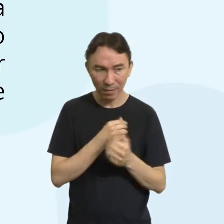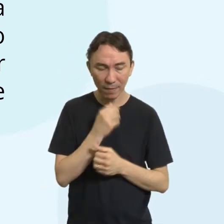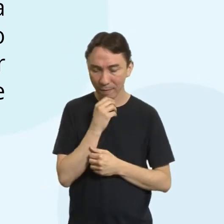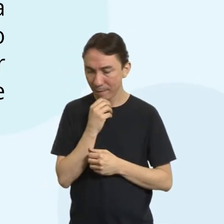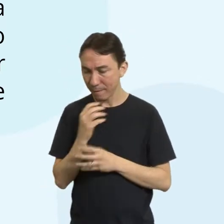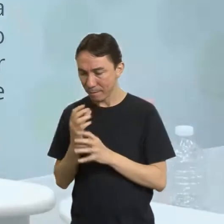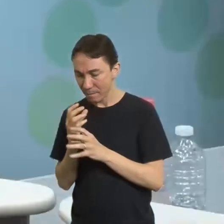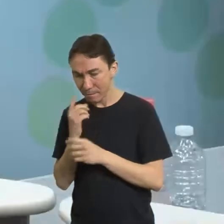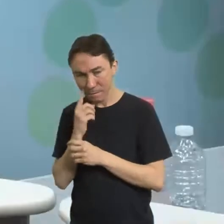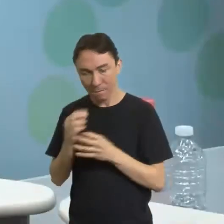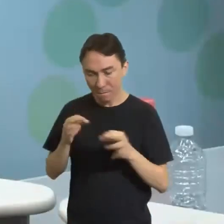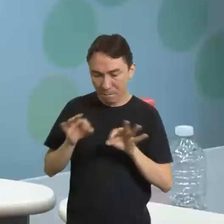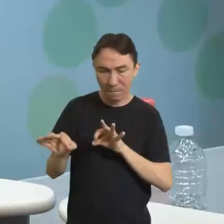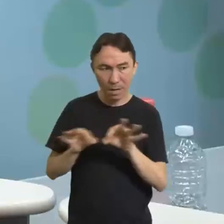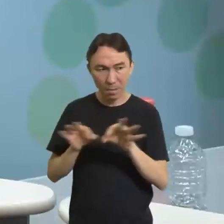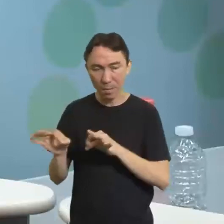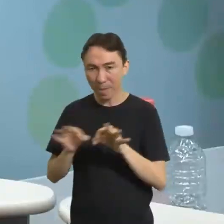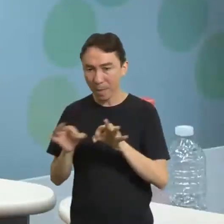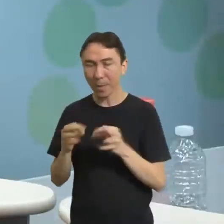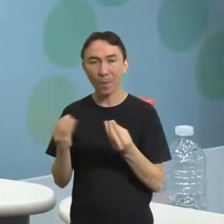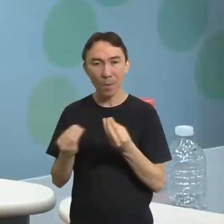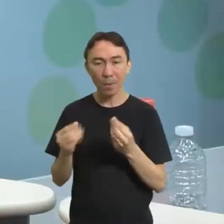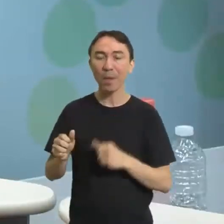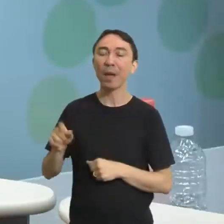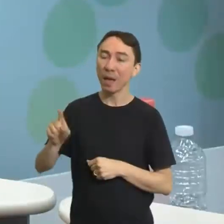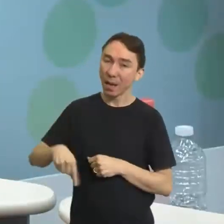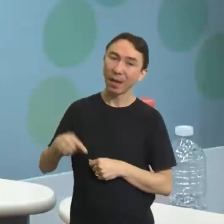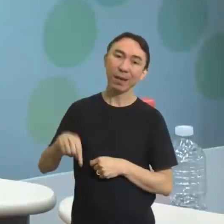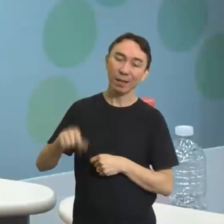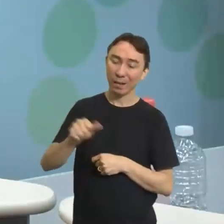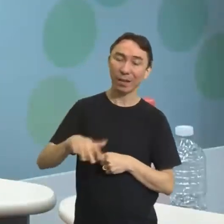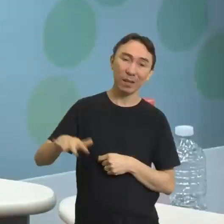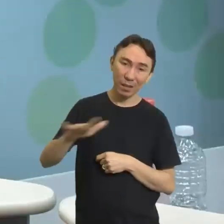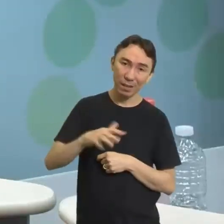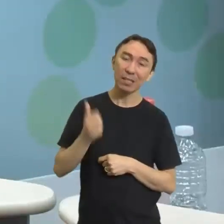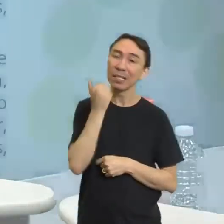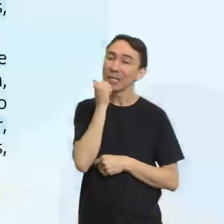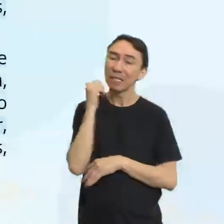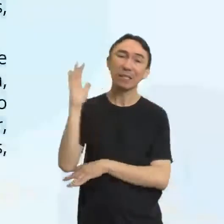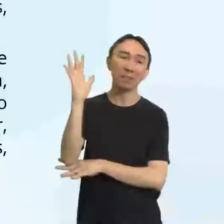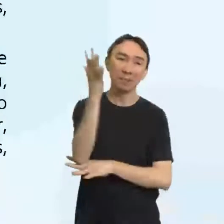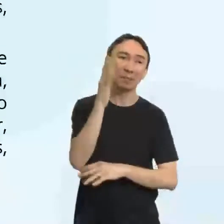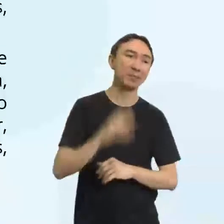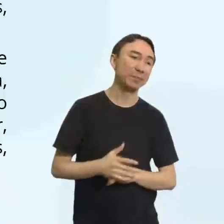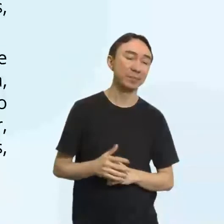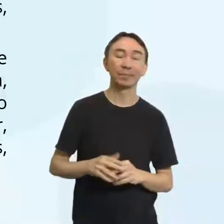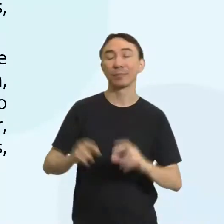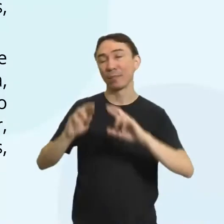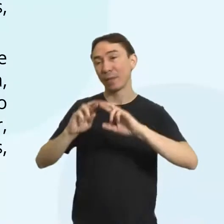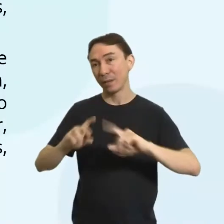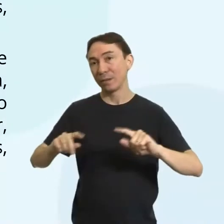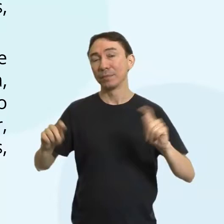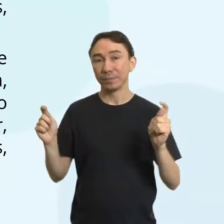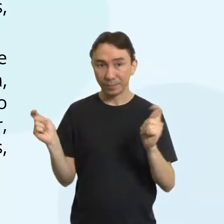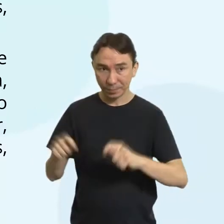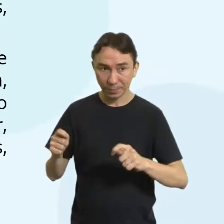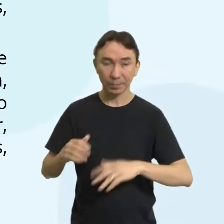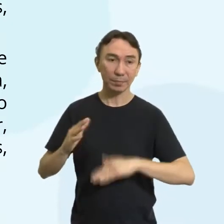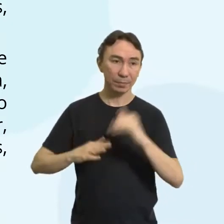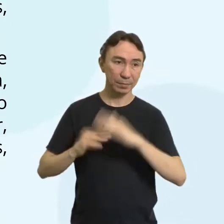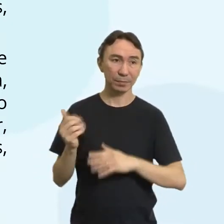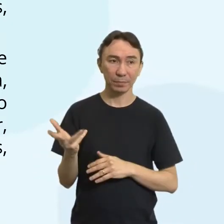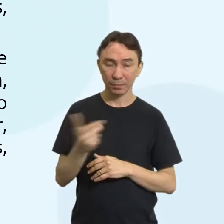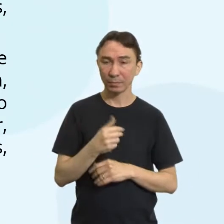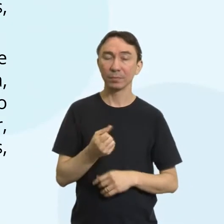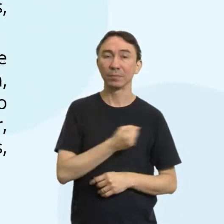da natureza. Sobre as competências e habilidades dos profissionais da educação, nós podemos destacar a competência